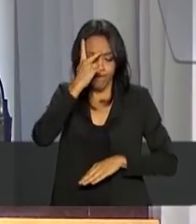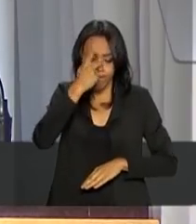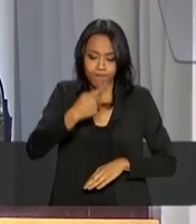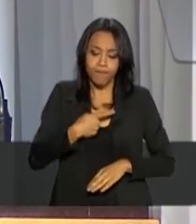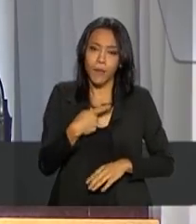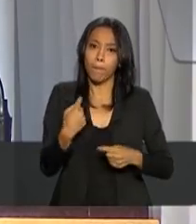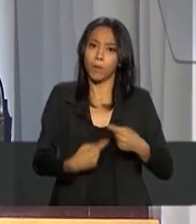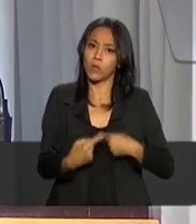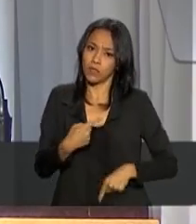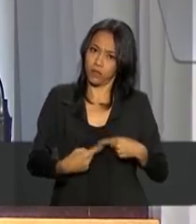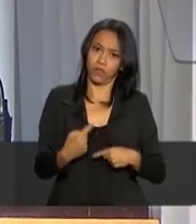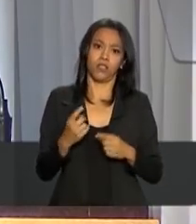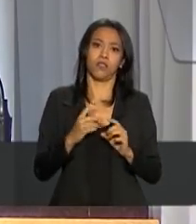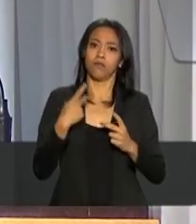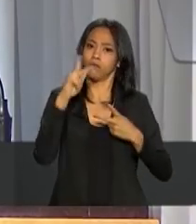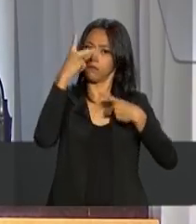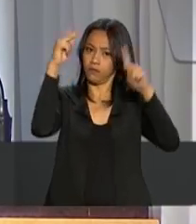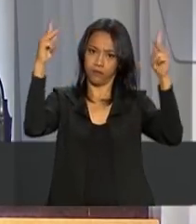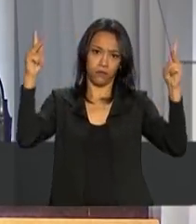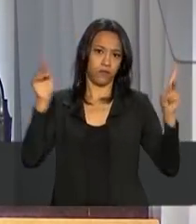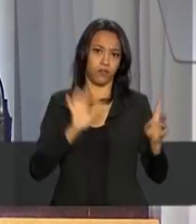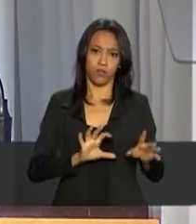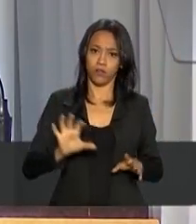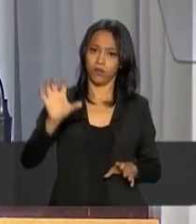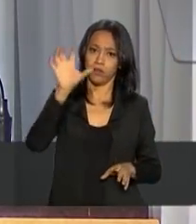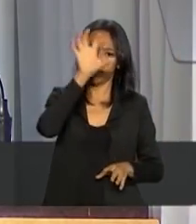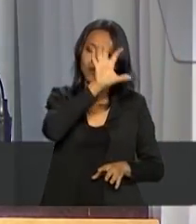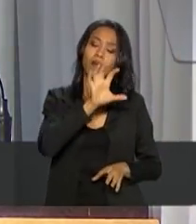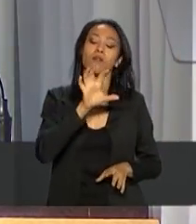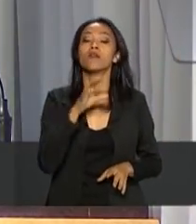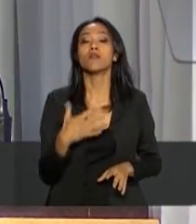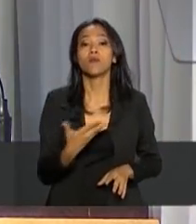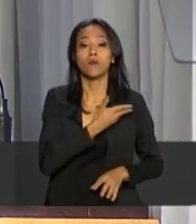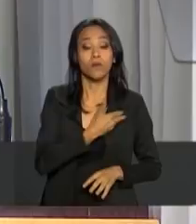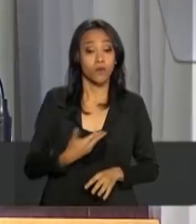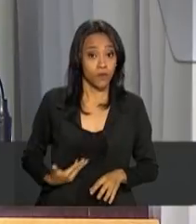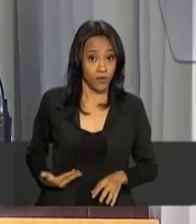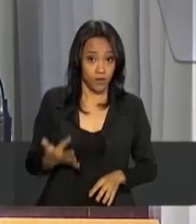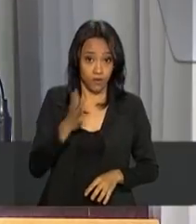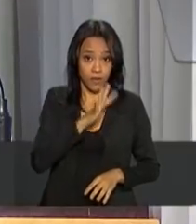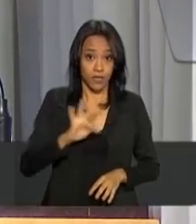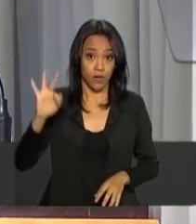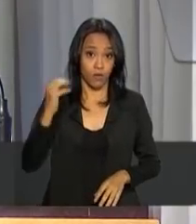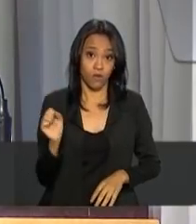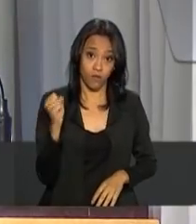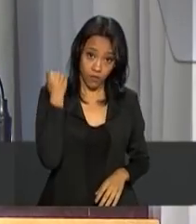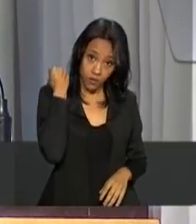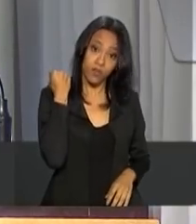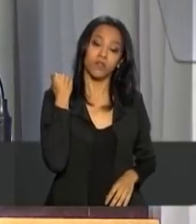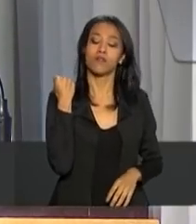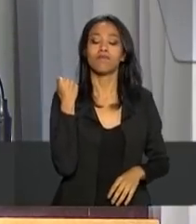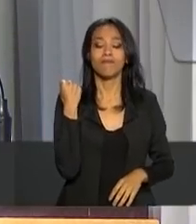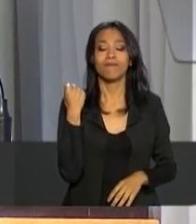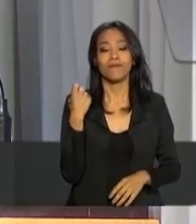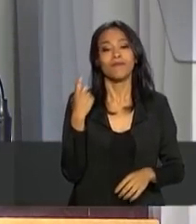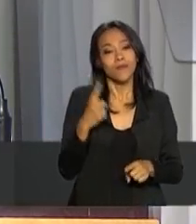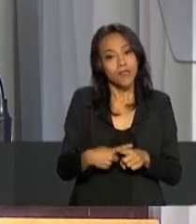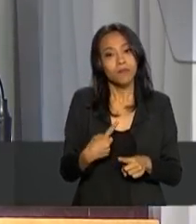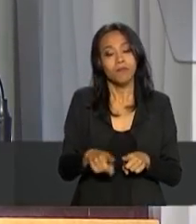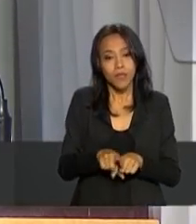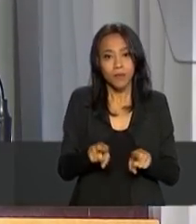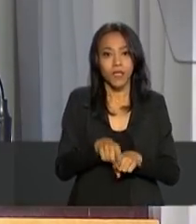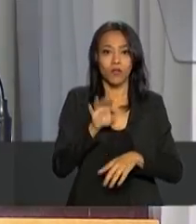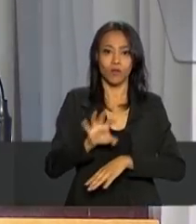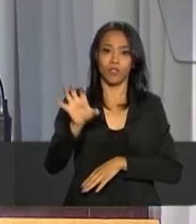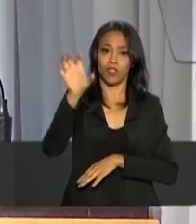dos Estados federados. E, na minha convicção, a União será forte se os Estados e municípios forem fortes. Esta é a grande realidade.